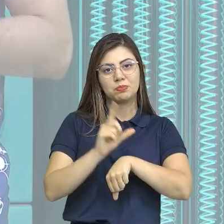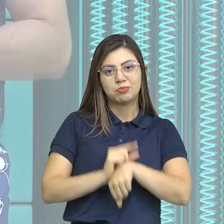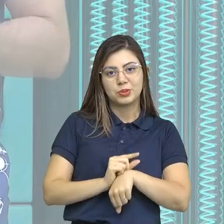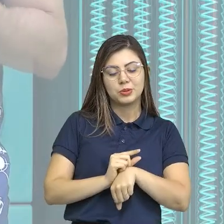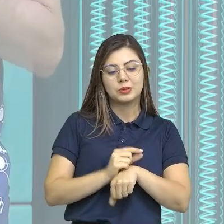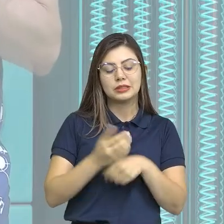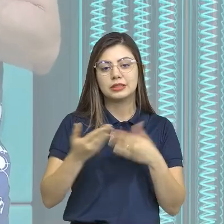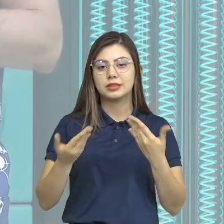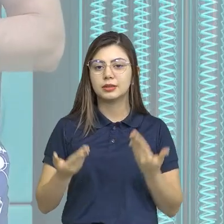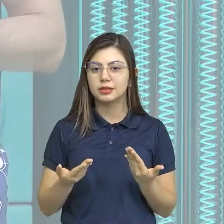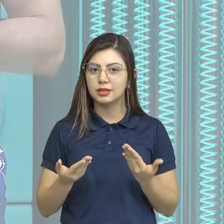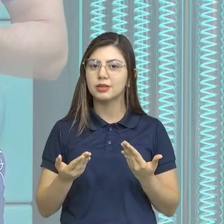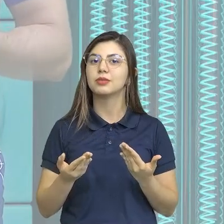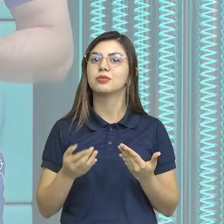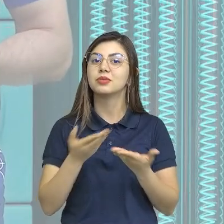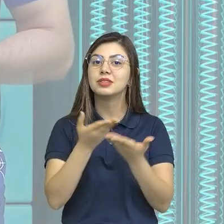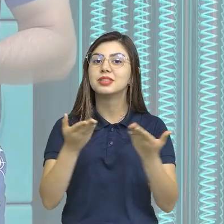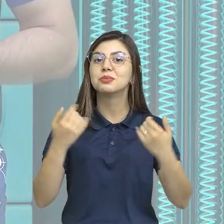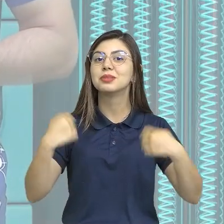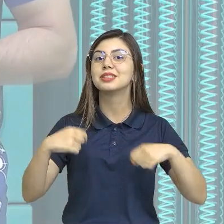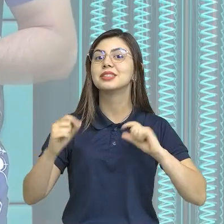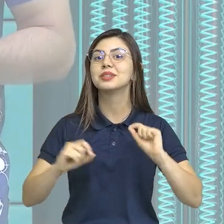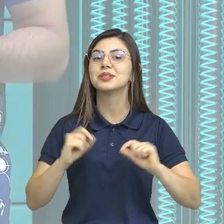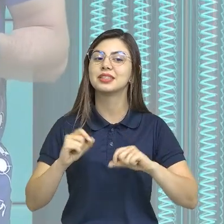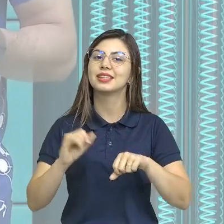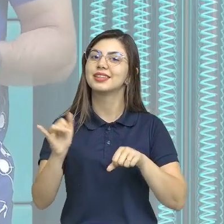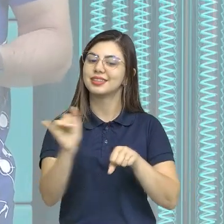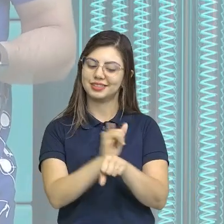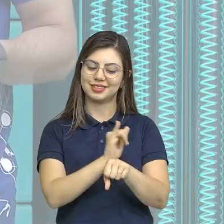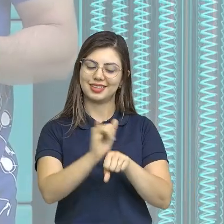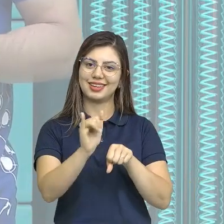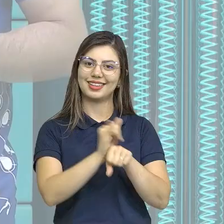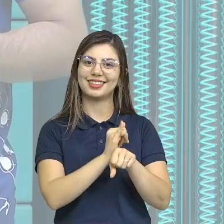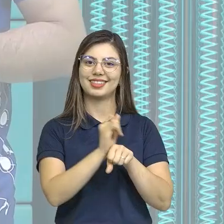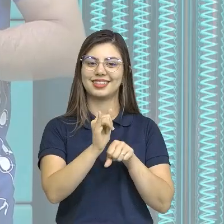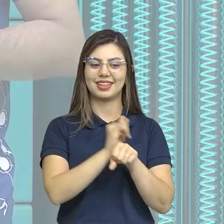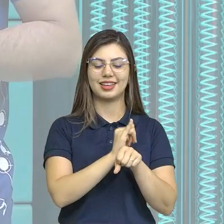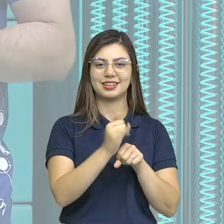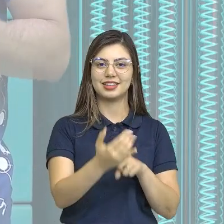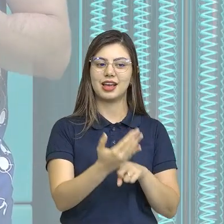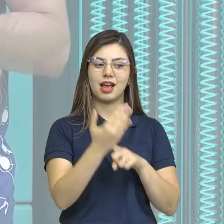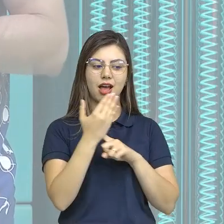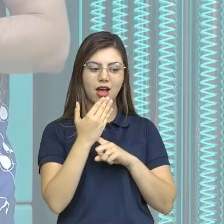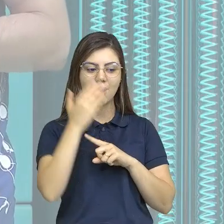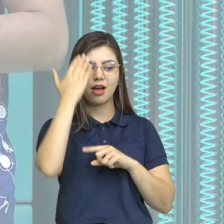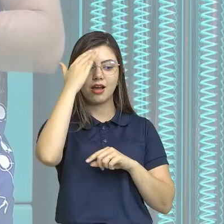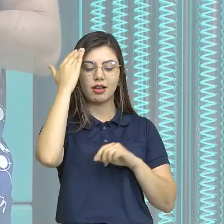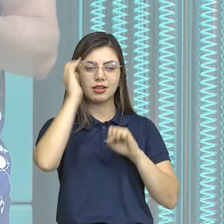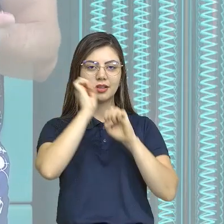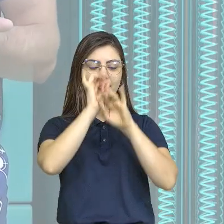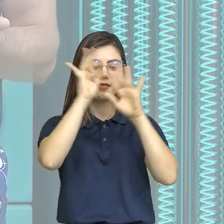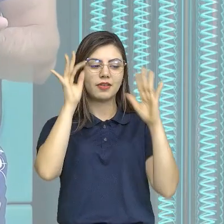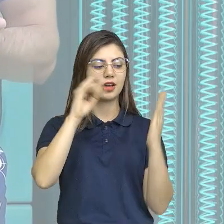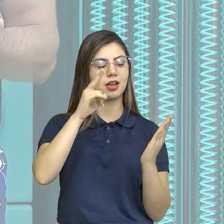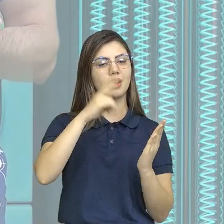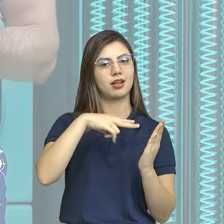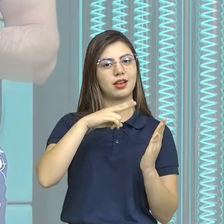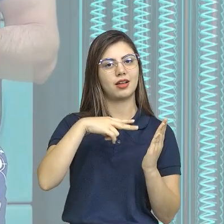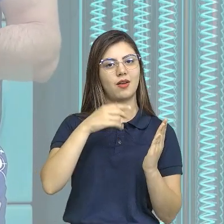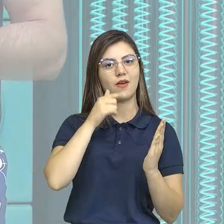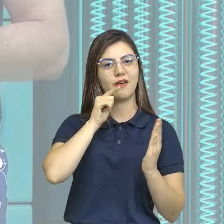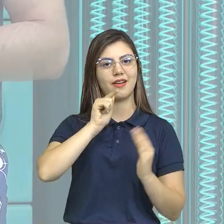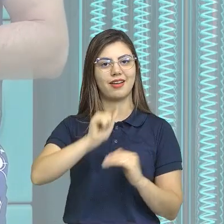momento exato onde você precisa utilizar a estratégia de leitura para facilitar esse trabalho, para facilitar essa leitura e a compreensão desse